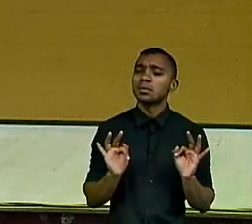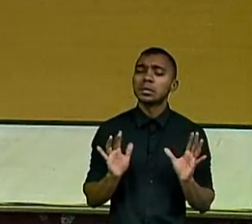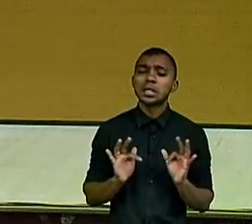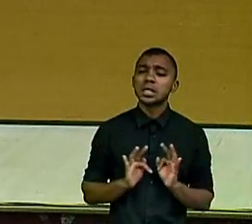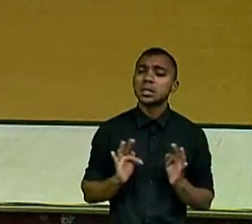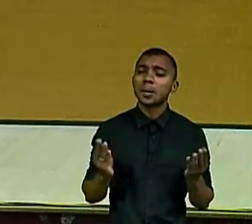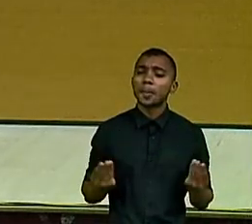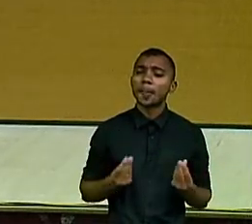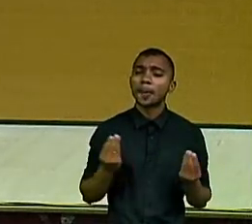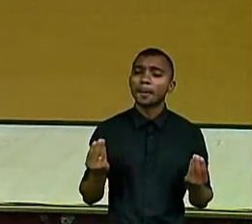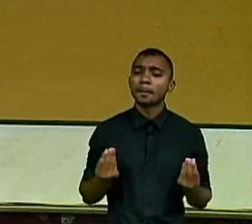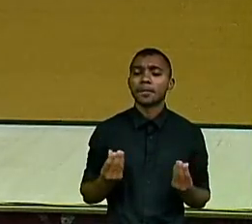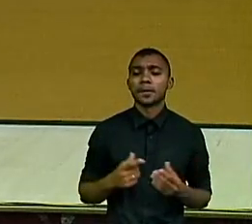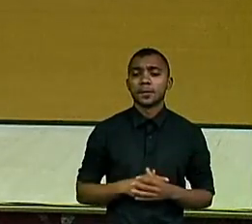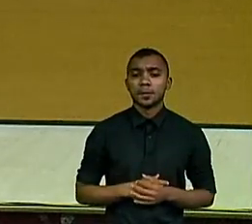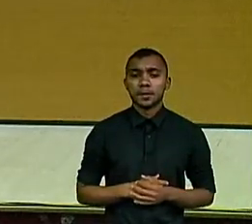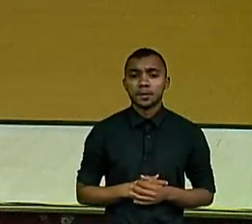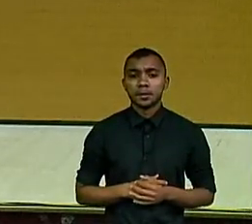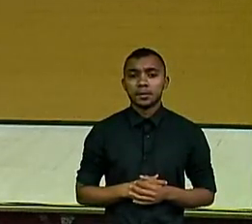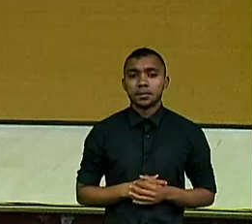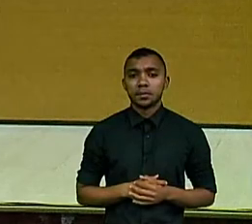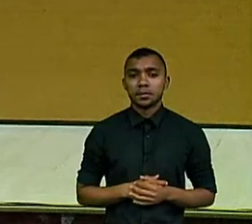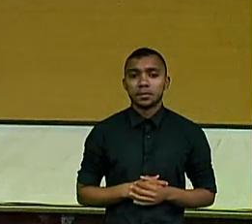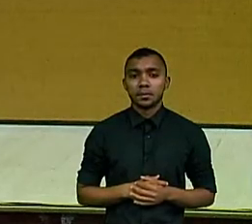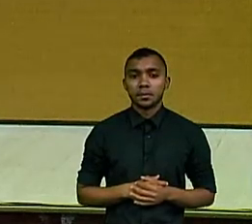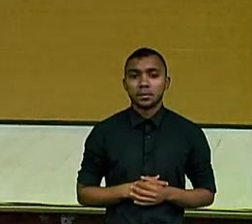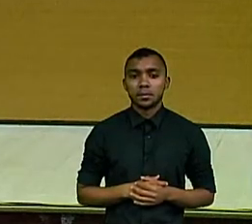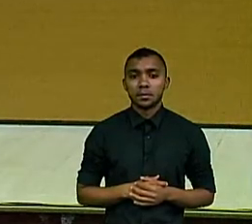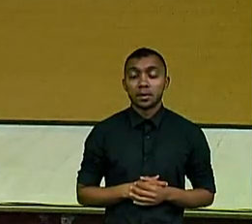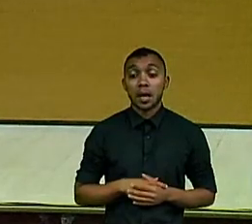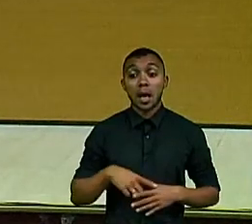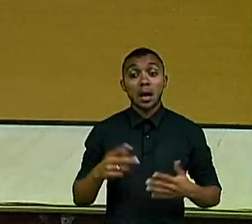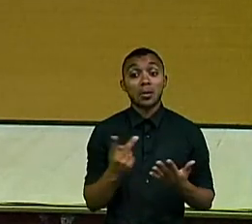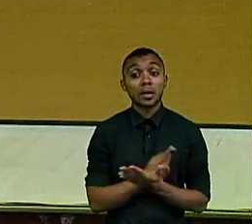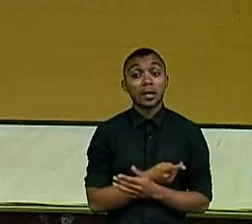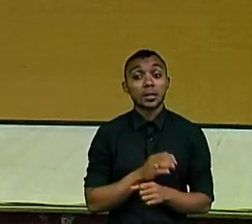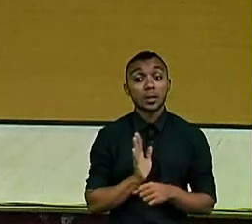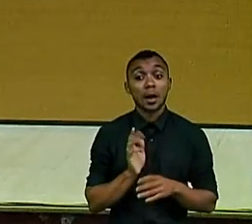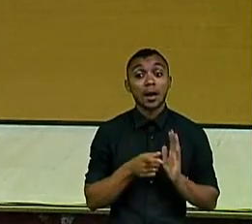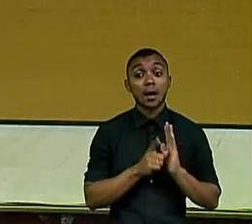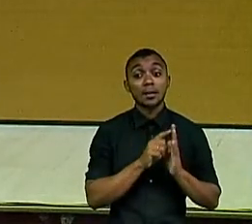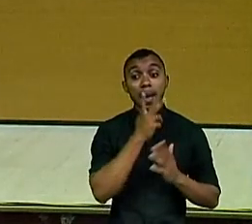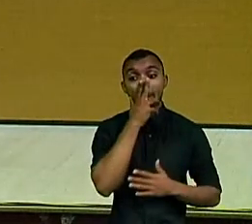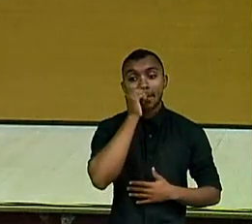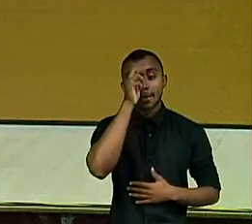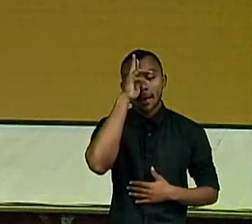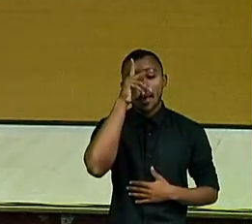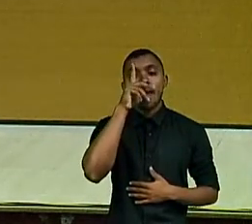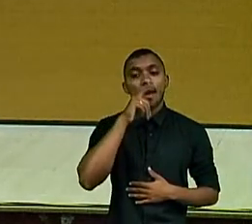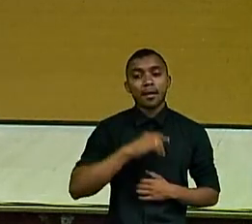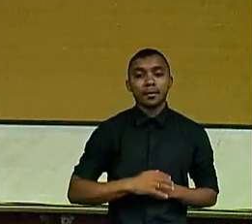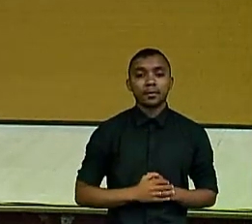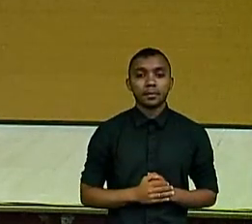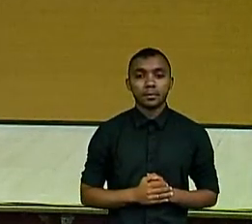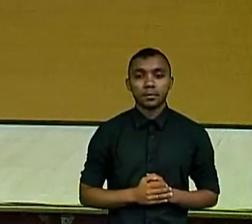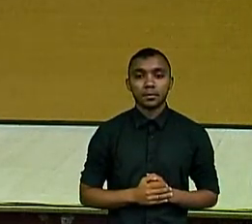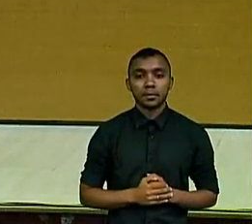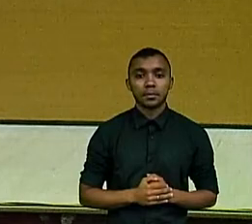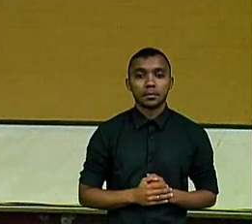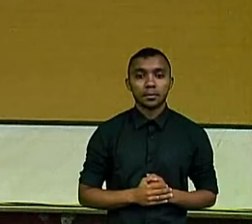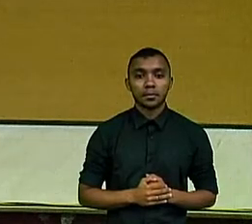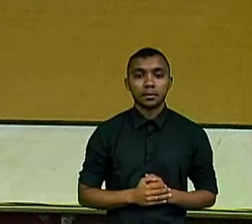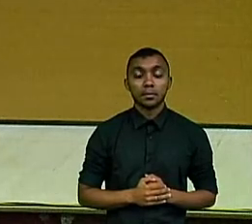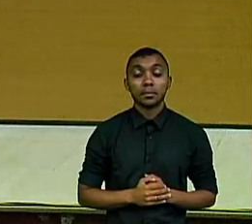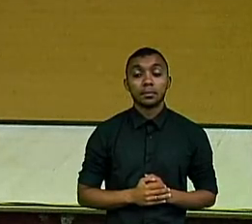às vezes que a gente peca mas na hora Infelizmente o vestibular ele